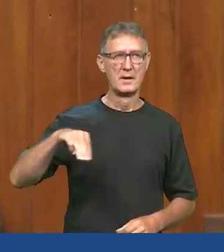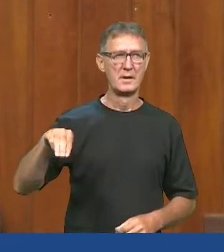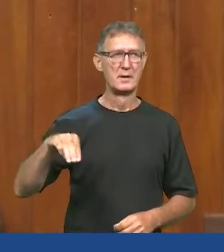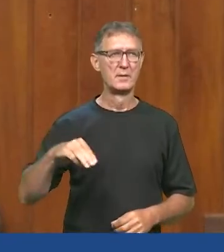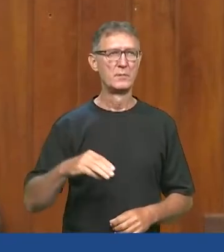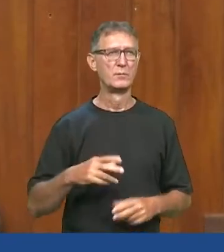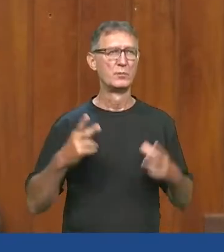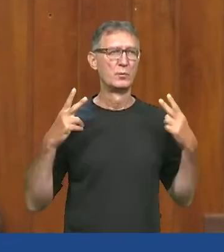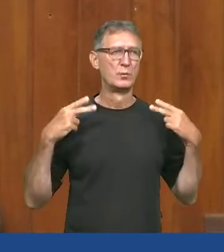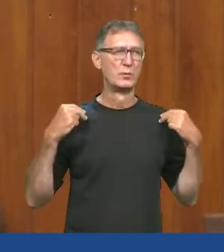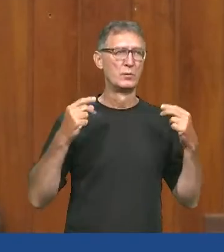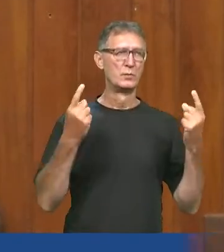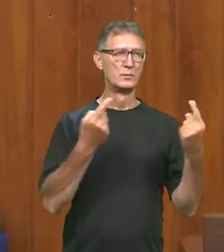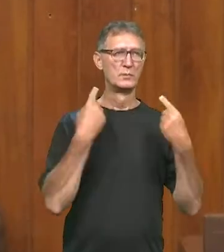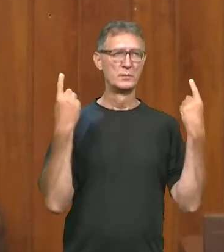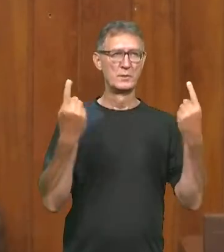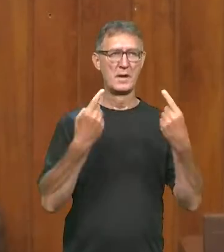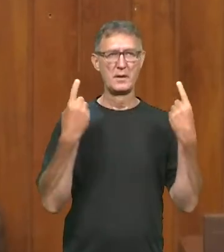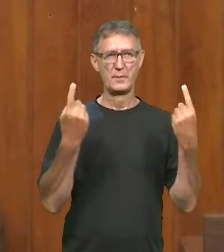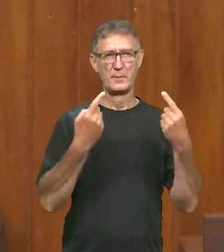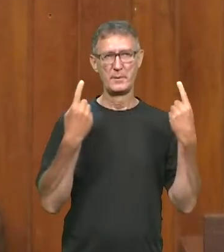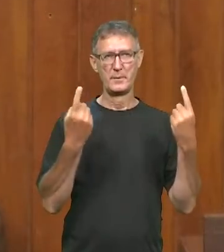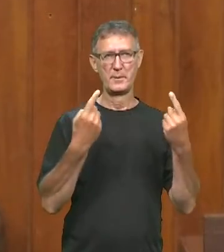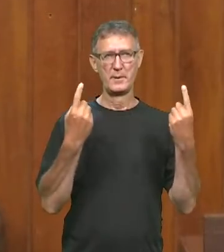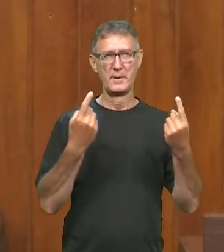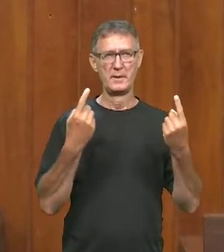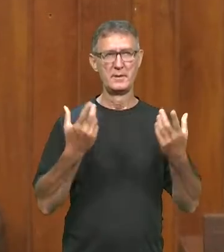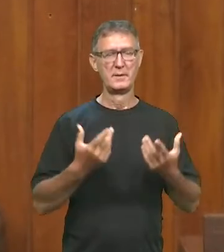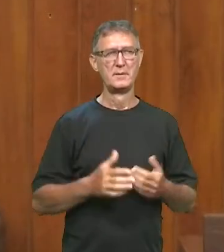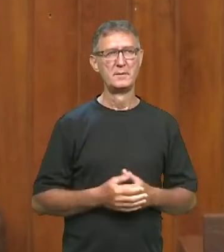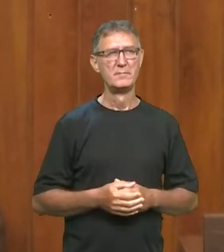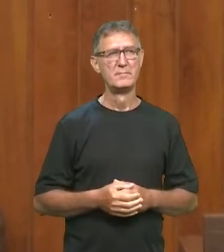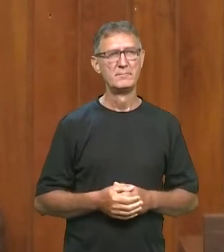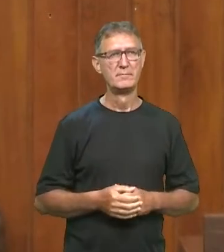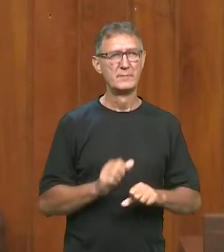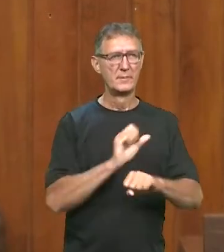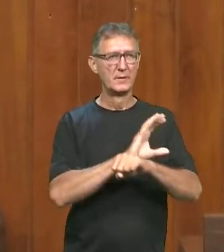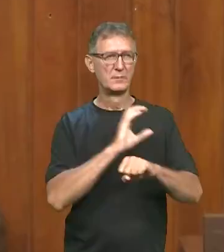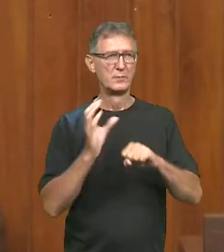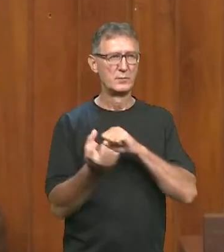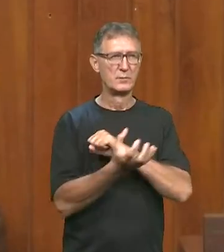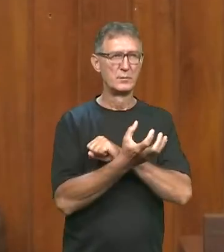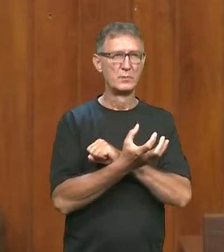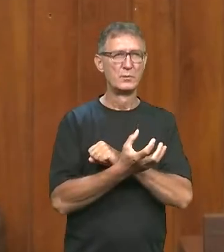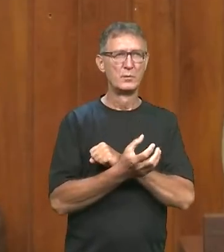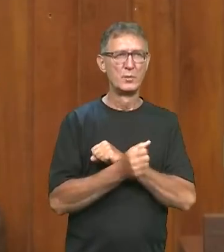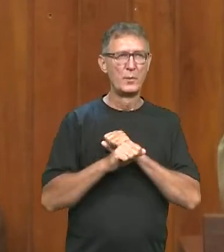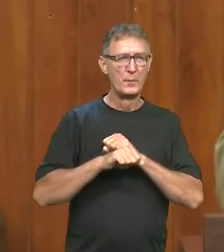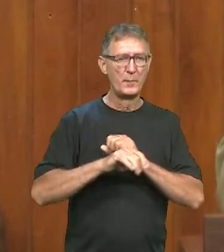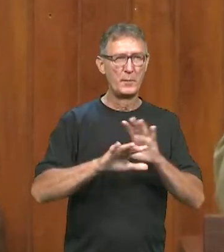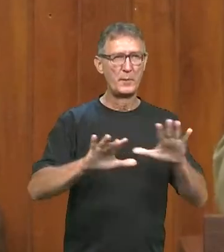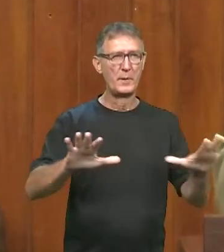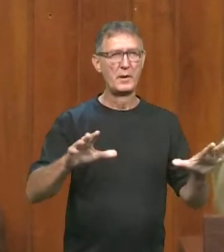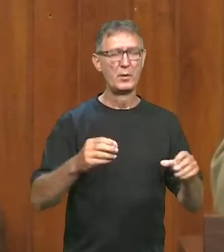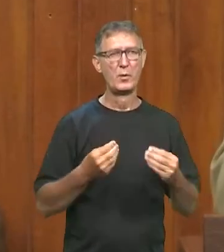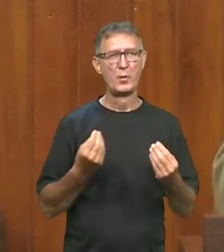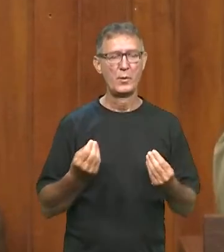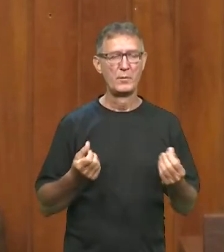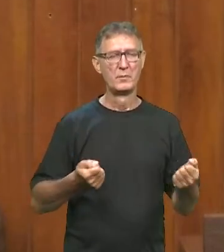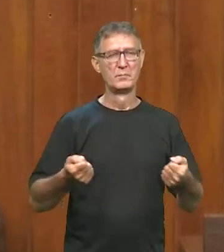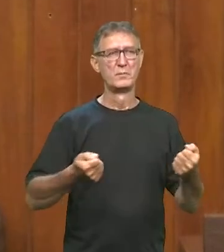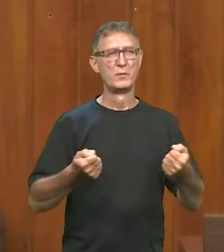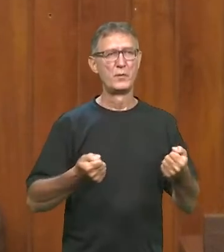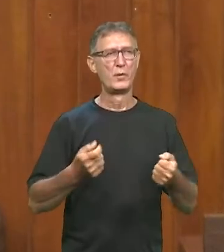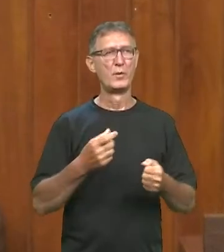os motoristas de ambulância, eles não na pandemia, vereador Rogerinho, não teve como trabalhar em home office.